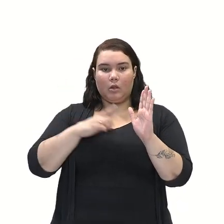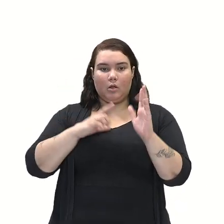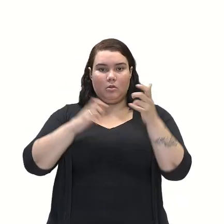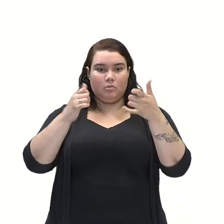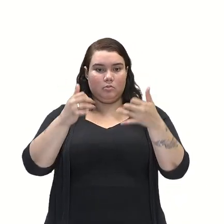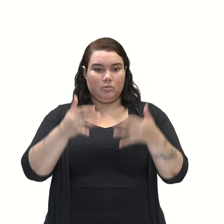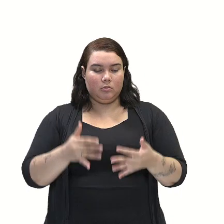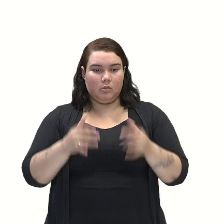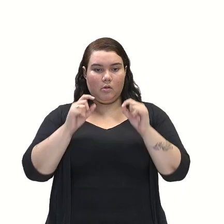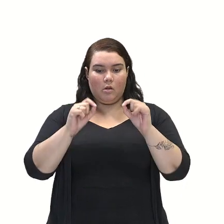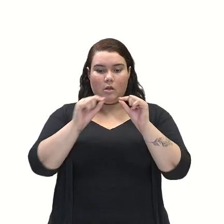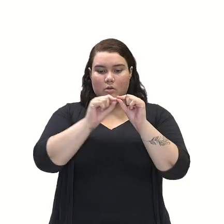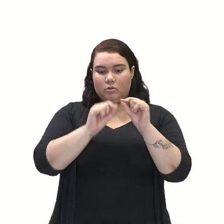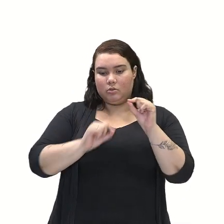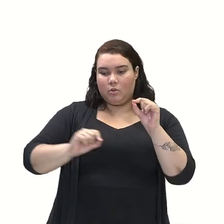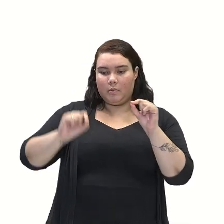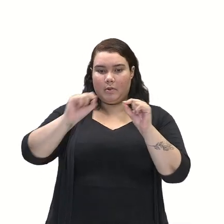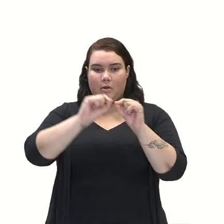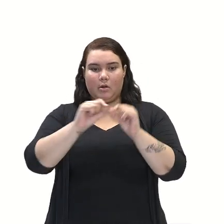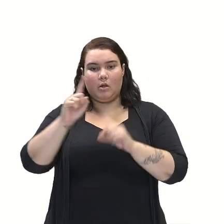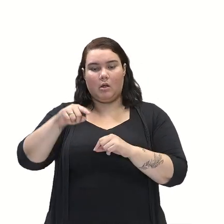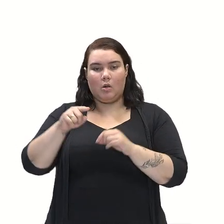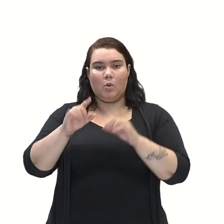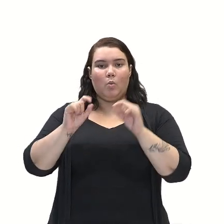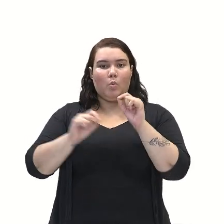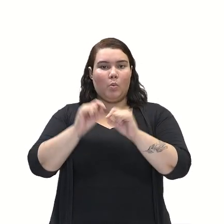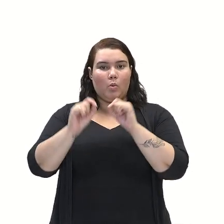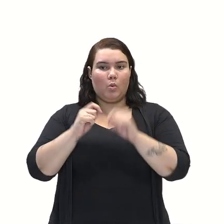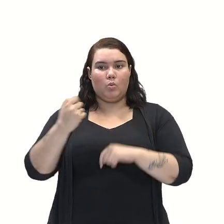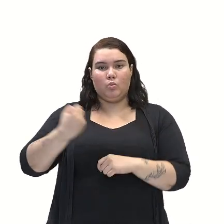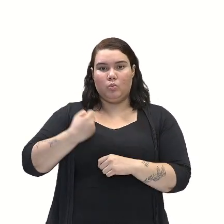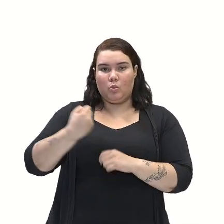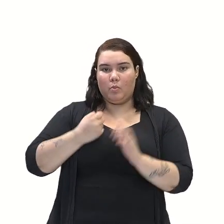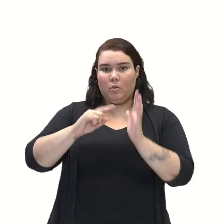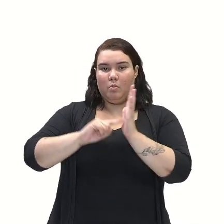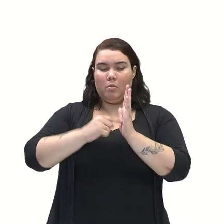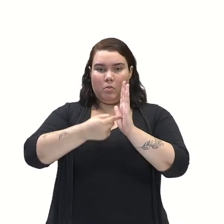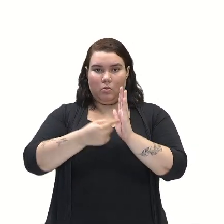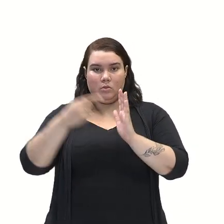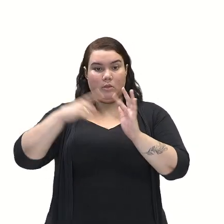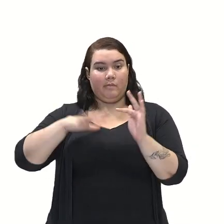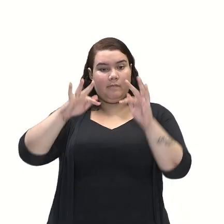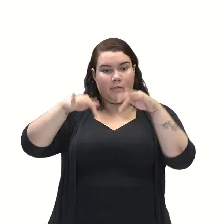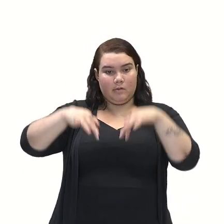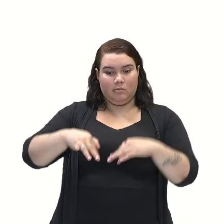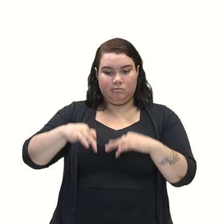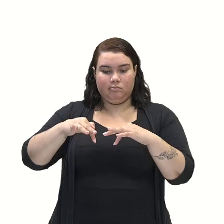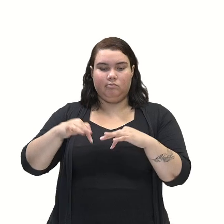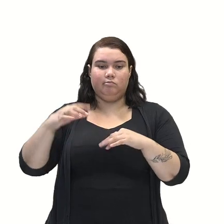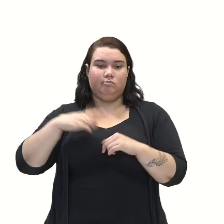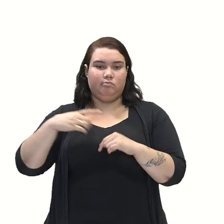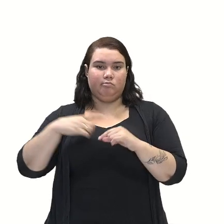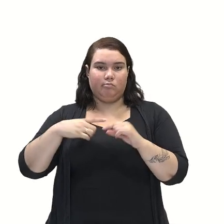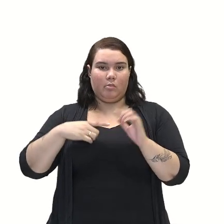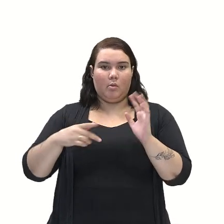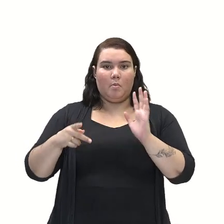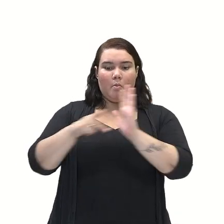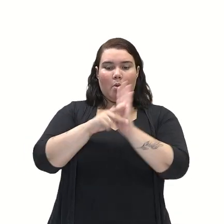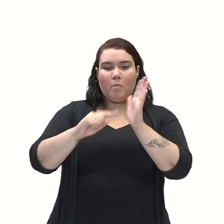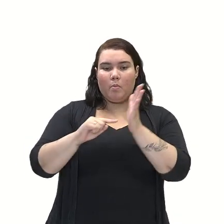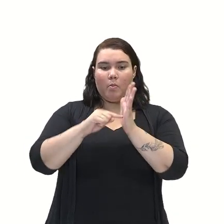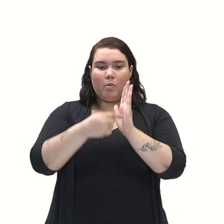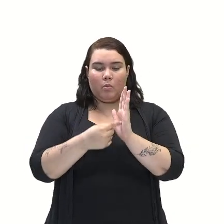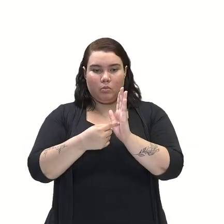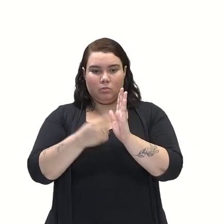a circunferência como sendo um conjunto finito de pontos que estão equidistantes de um centro,